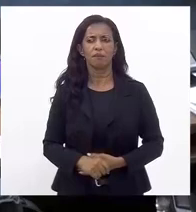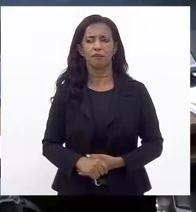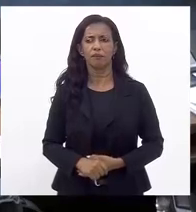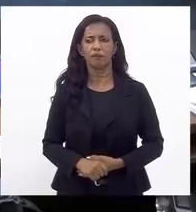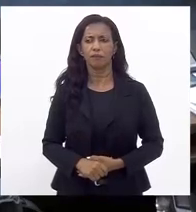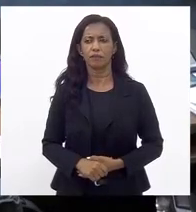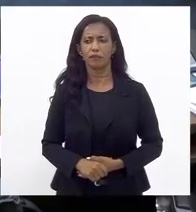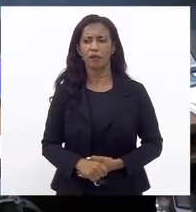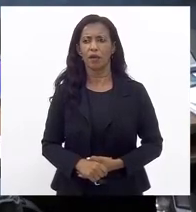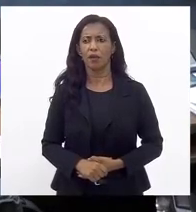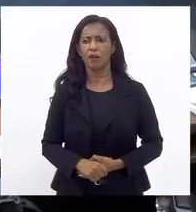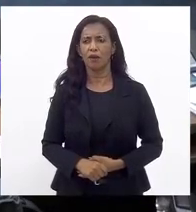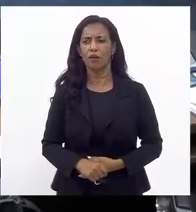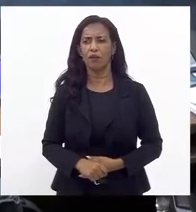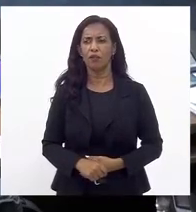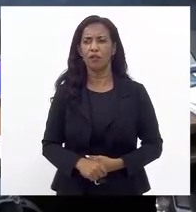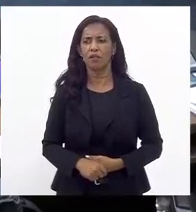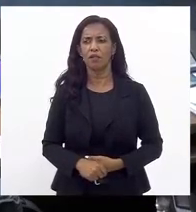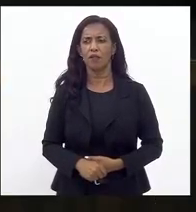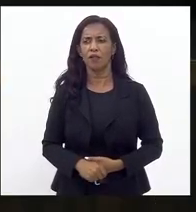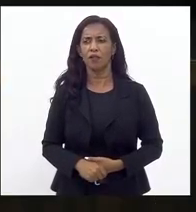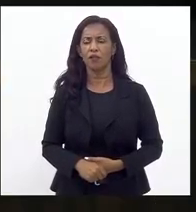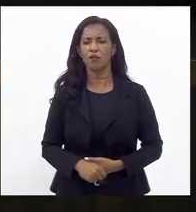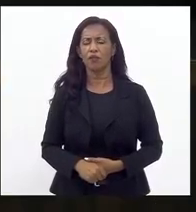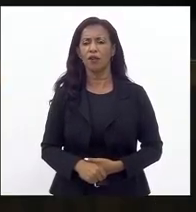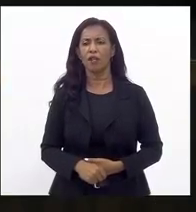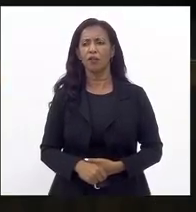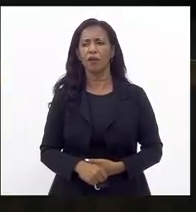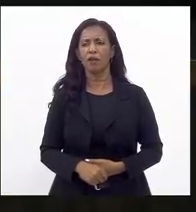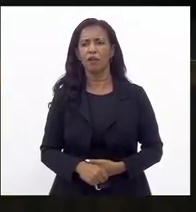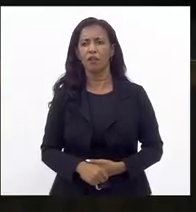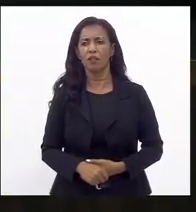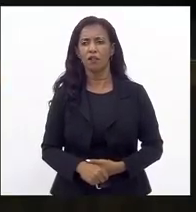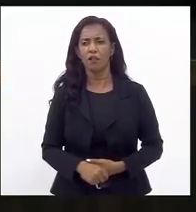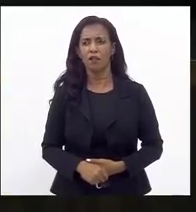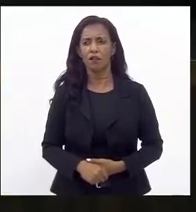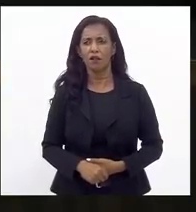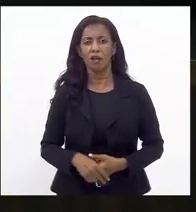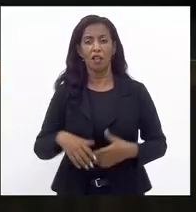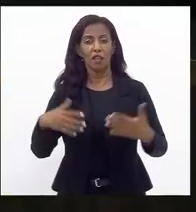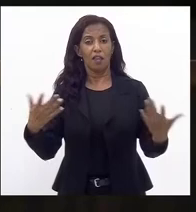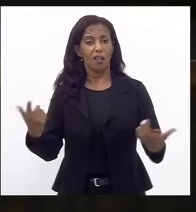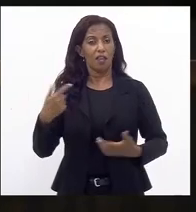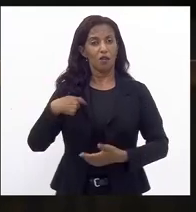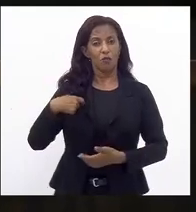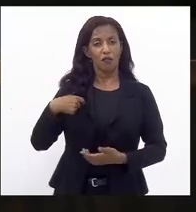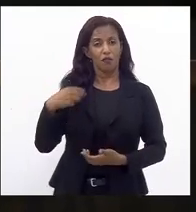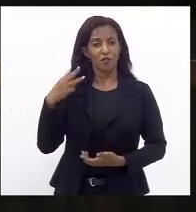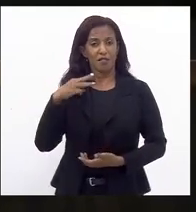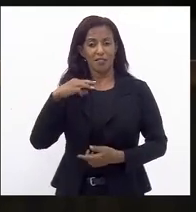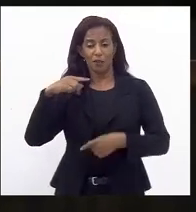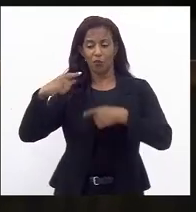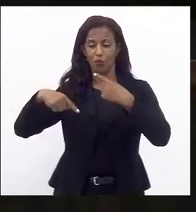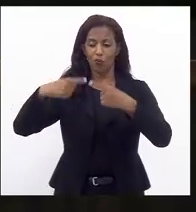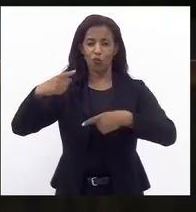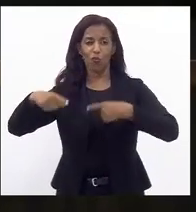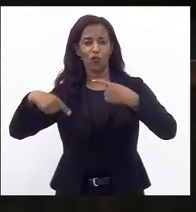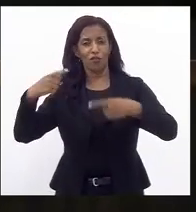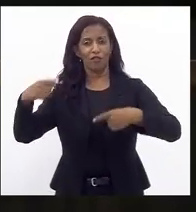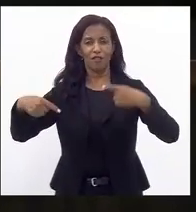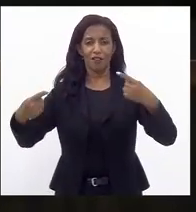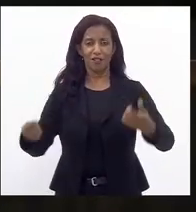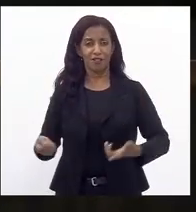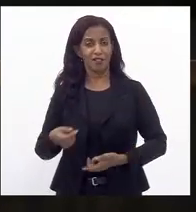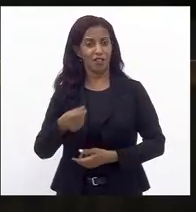presidente É como diz o poeta eu prefiro ser essa metamorfose ambulante do que ter